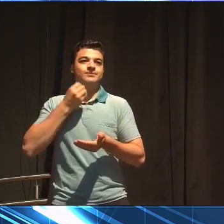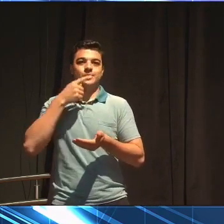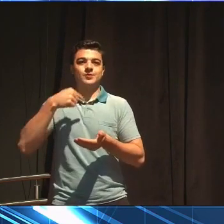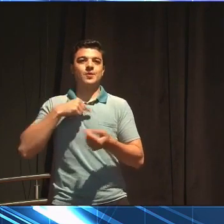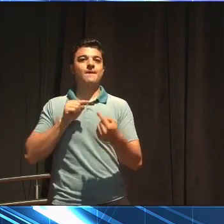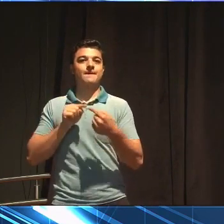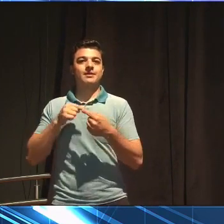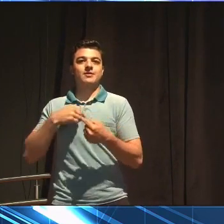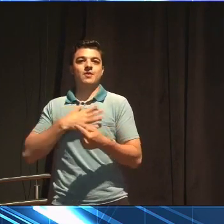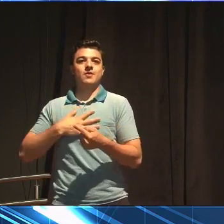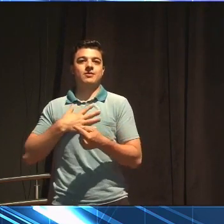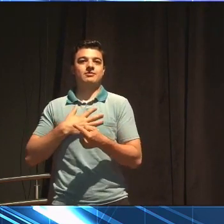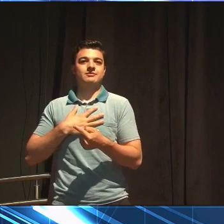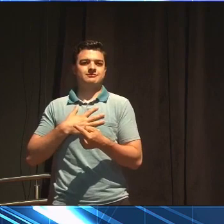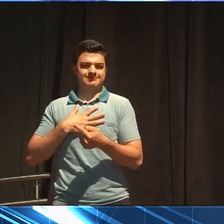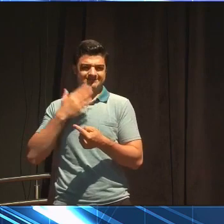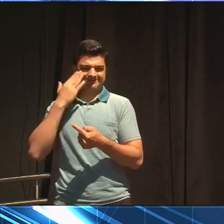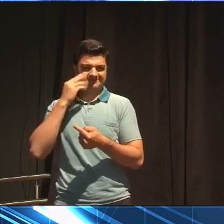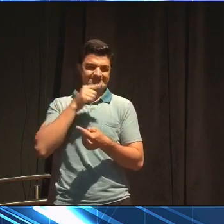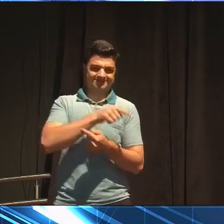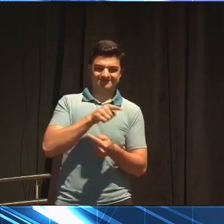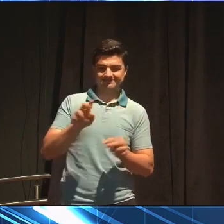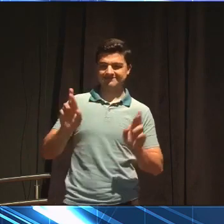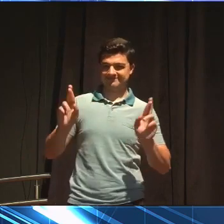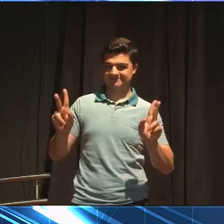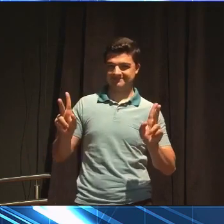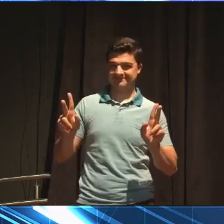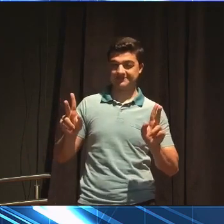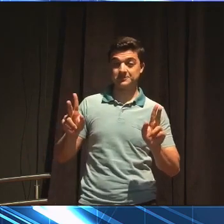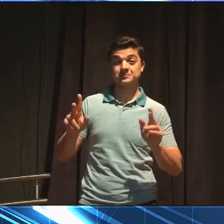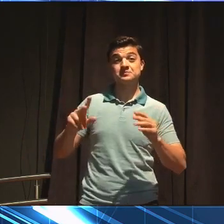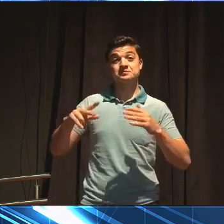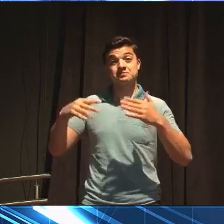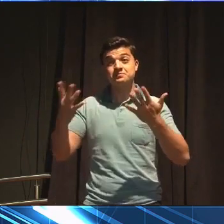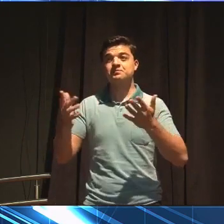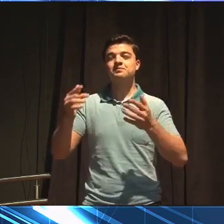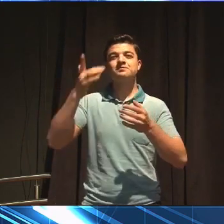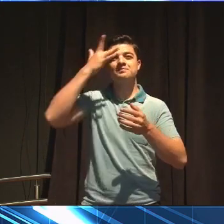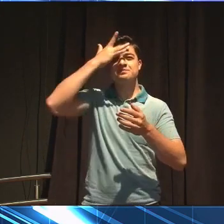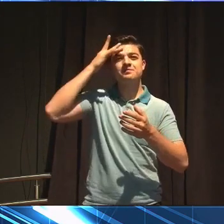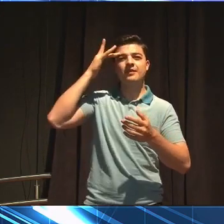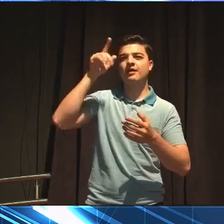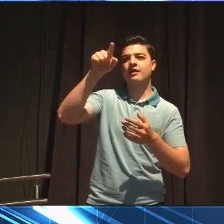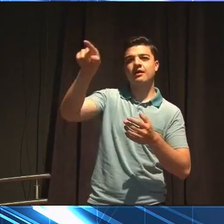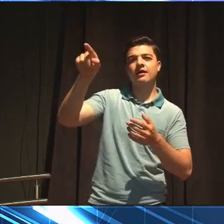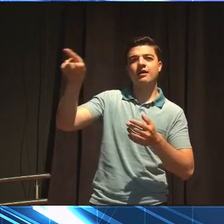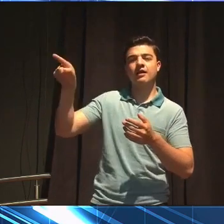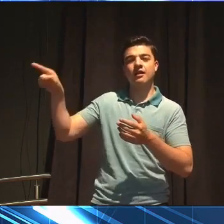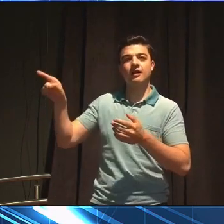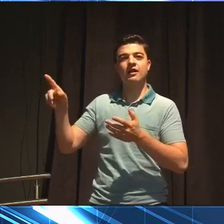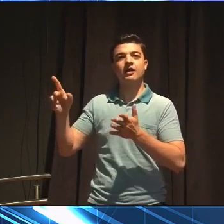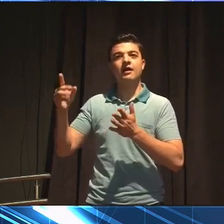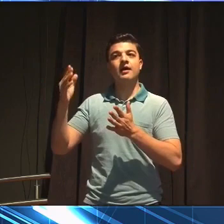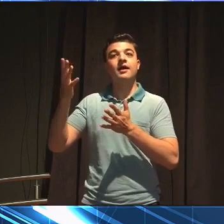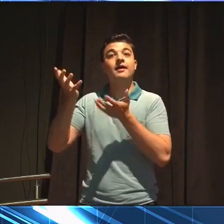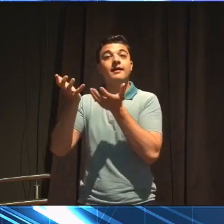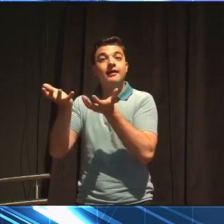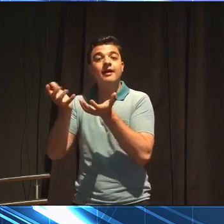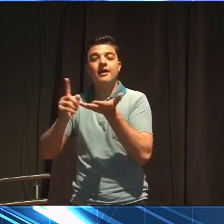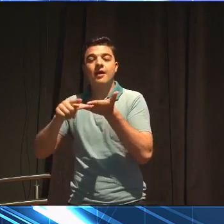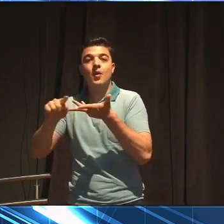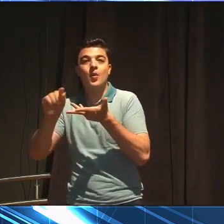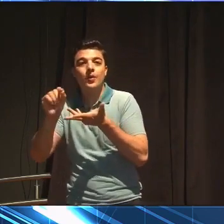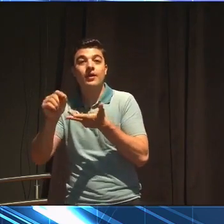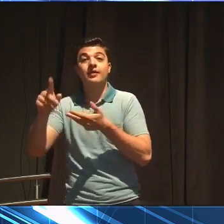estar preparado para entender o que aquelas pessoas entendem como sendo valor, e aí sim nós vamos ter